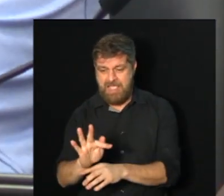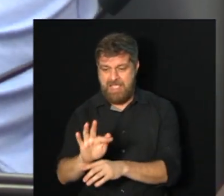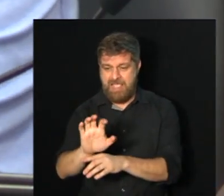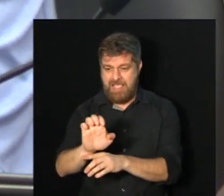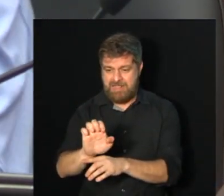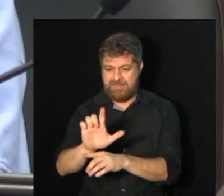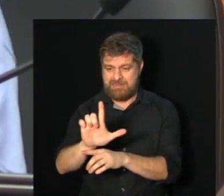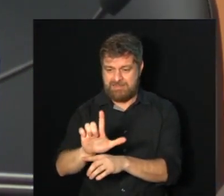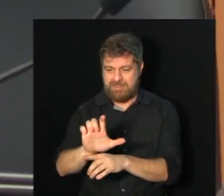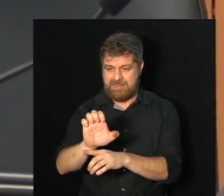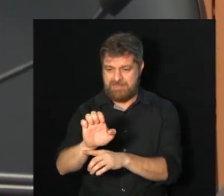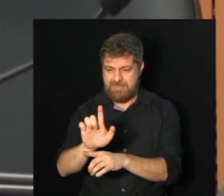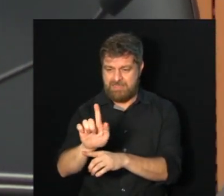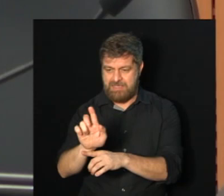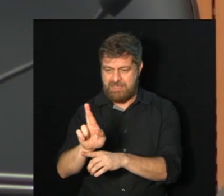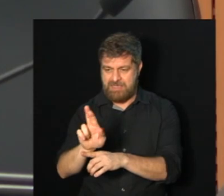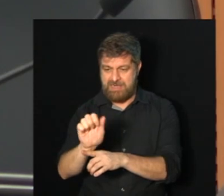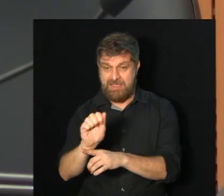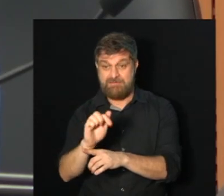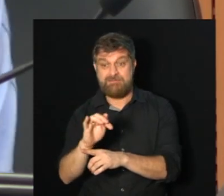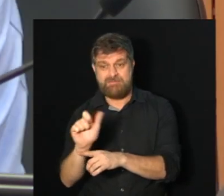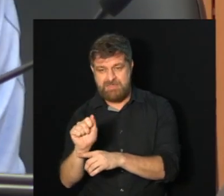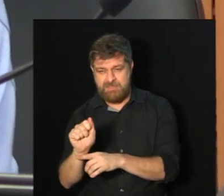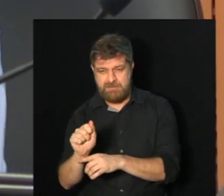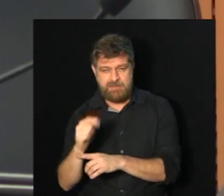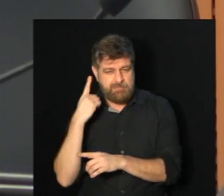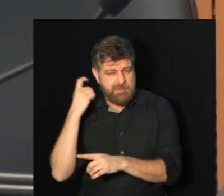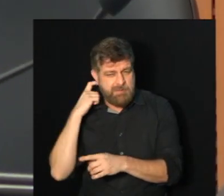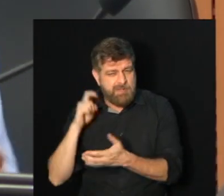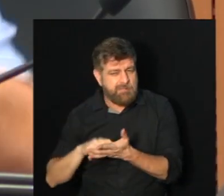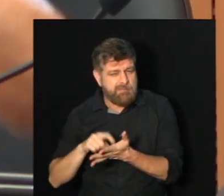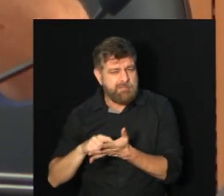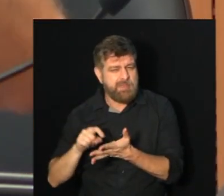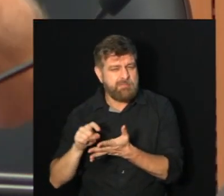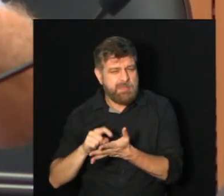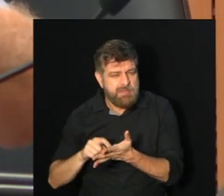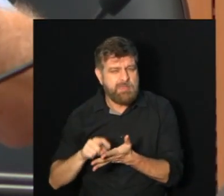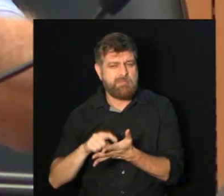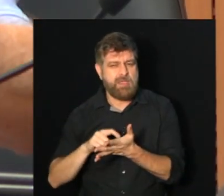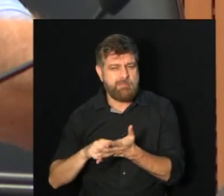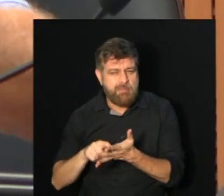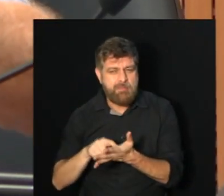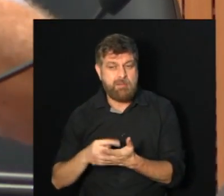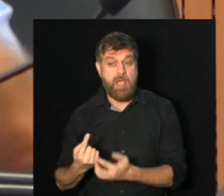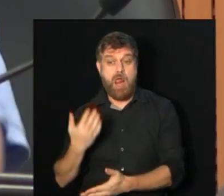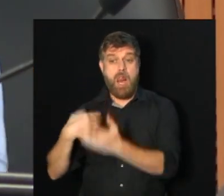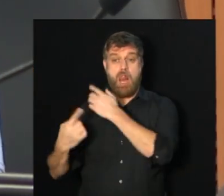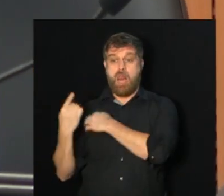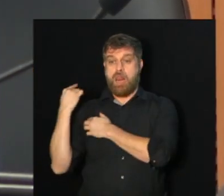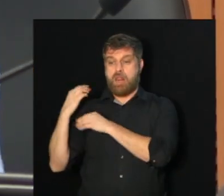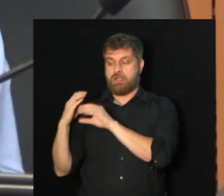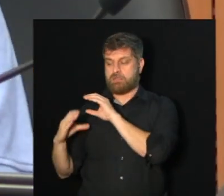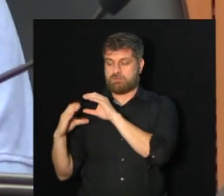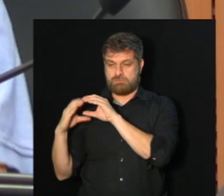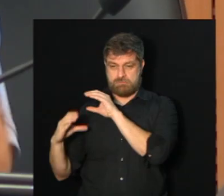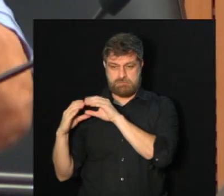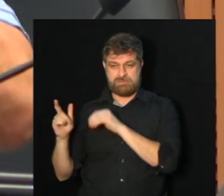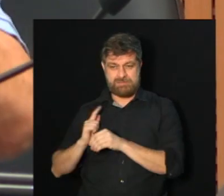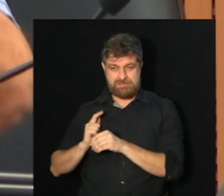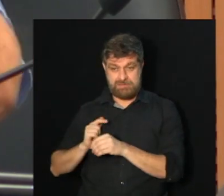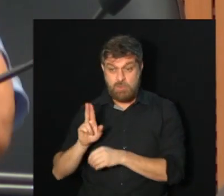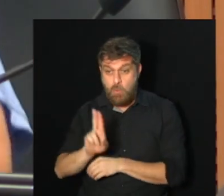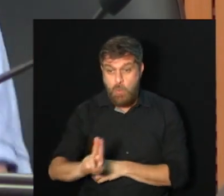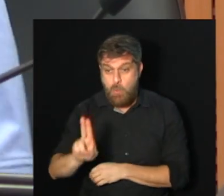pipipi, pipipapá, né? Isso é telegrafia. E que ela, desde os primórdios da comunicação, ela é utilizada e